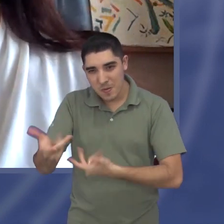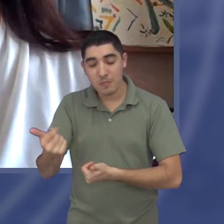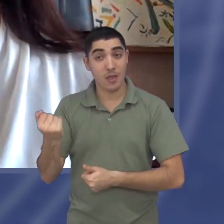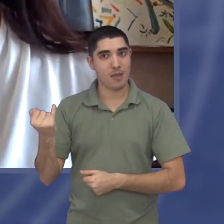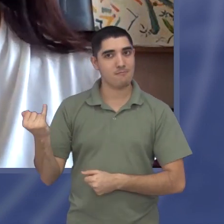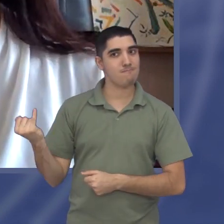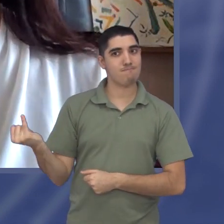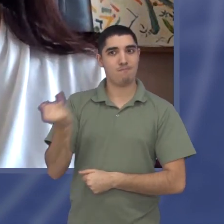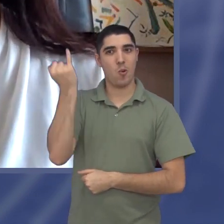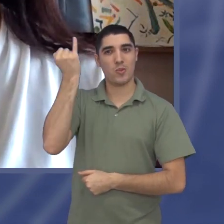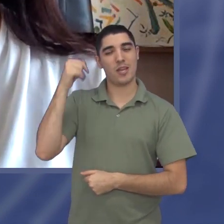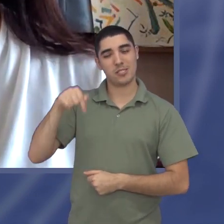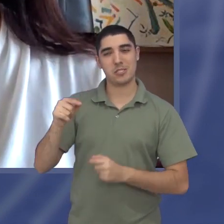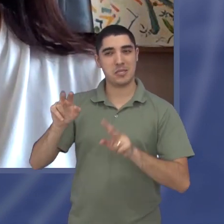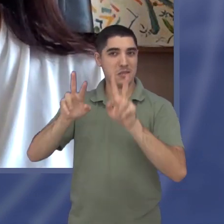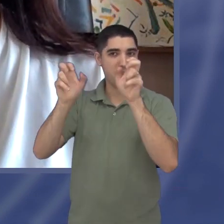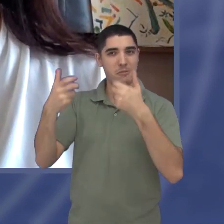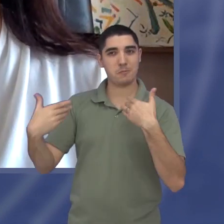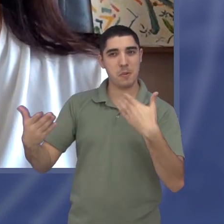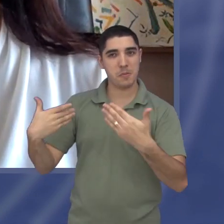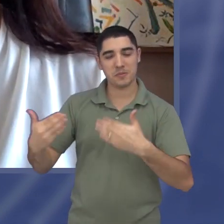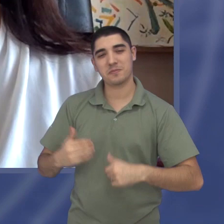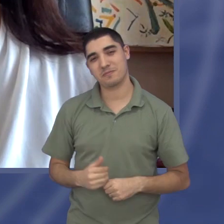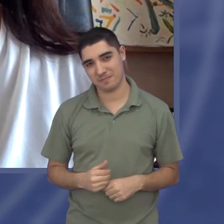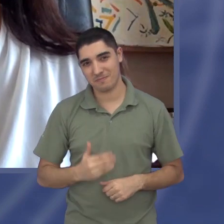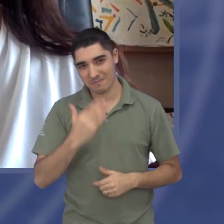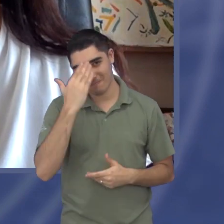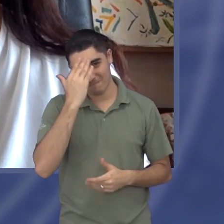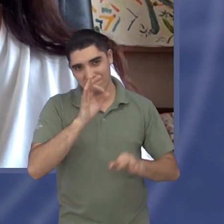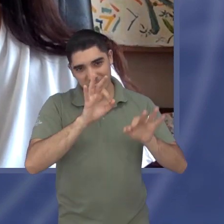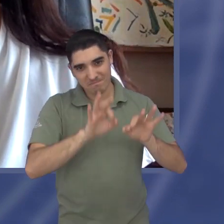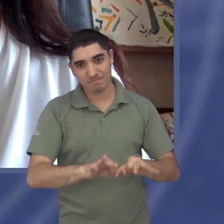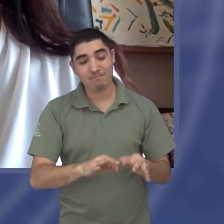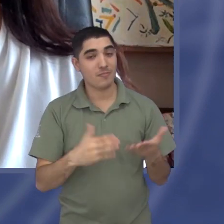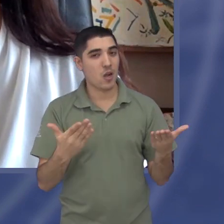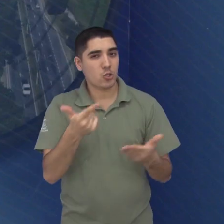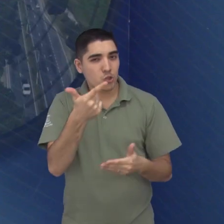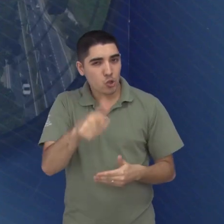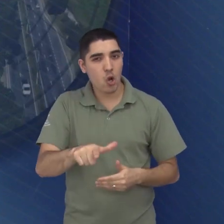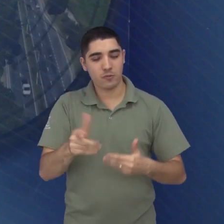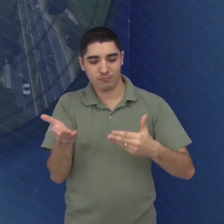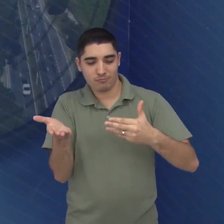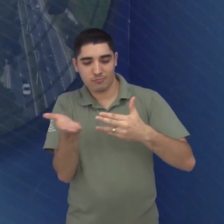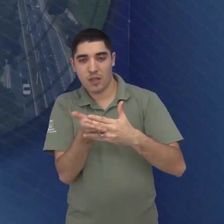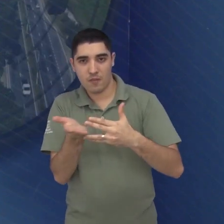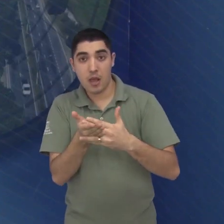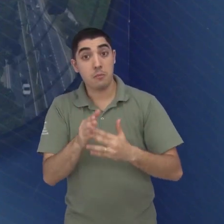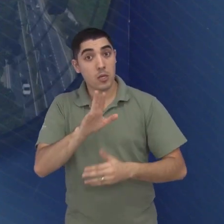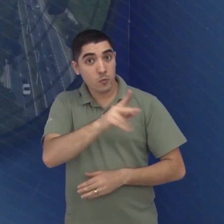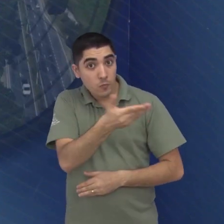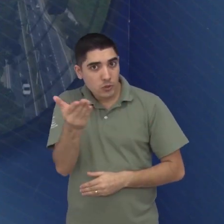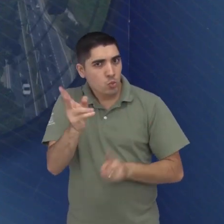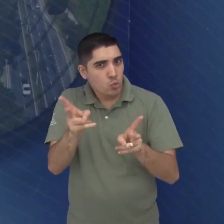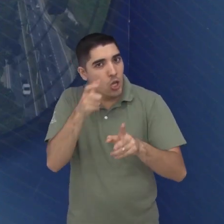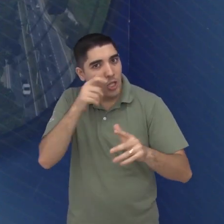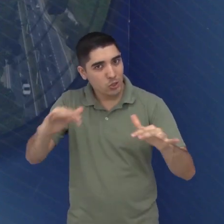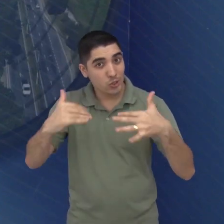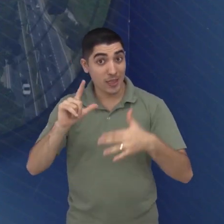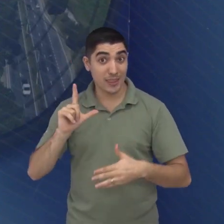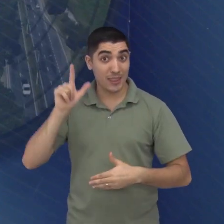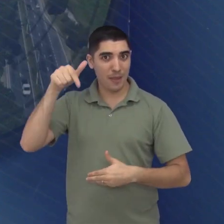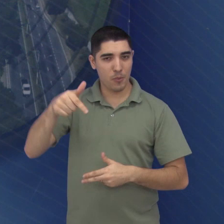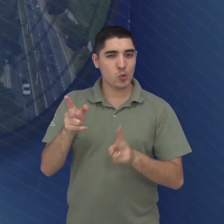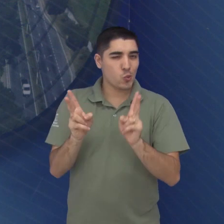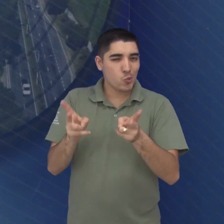agradeço. Muito importante essa discussão. Sem dúvidas. Bom, a gente vai para mais um break, então, mas fique com a gente, porque